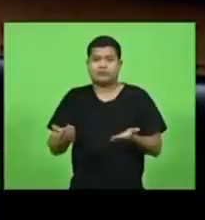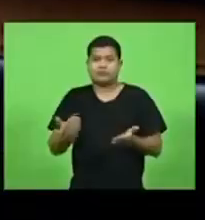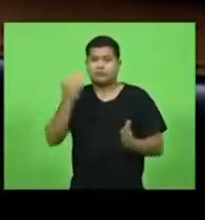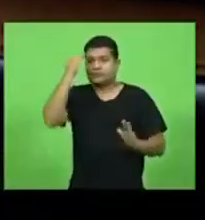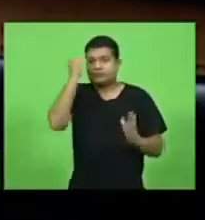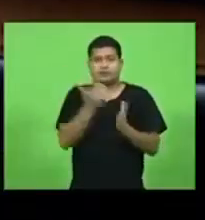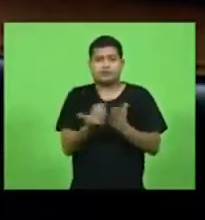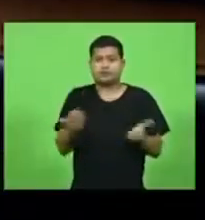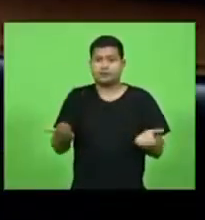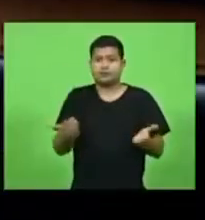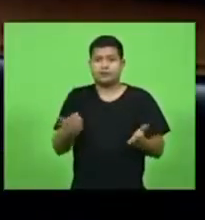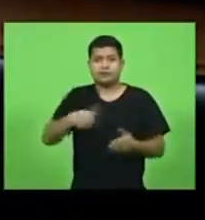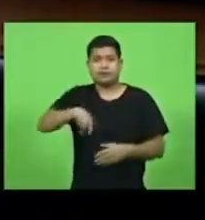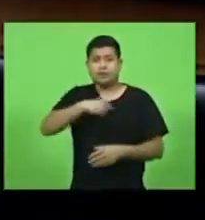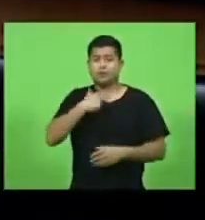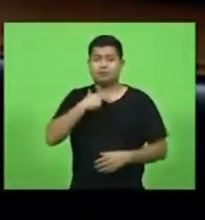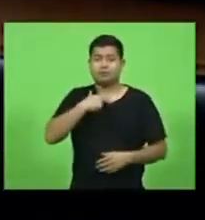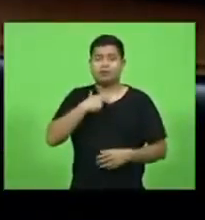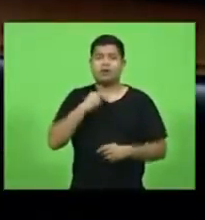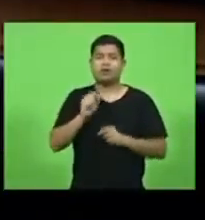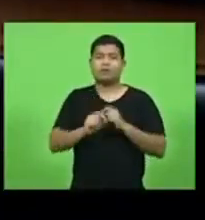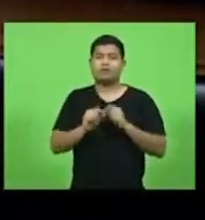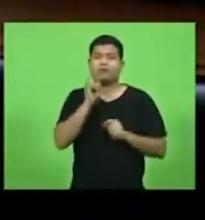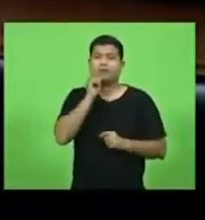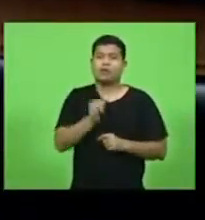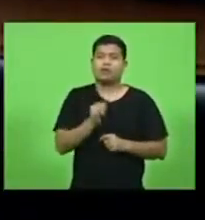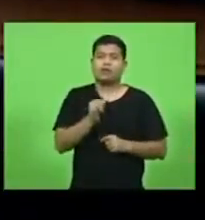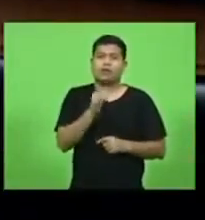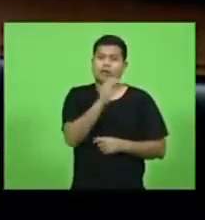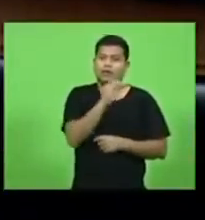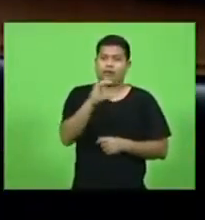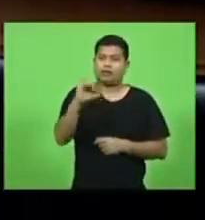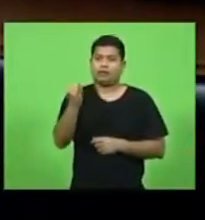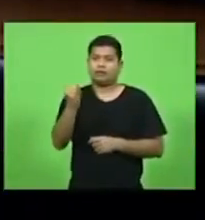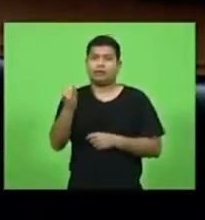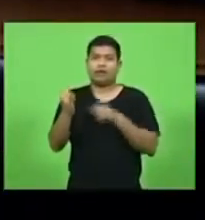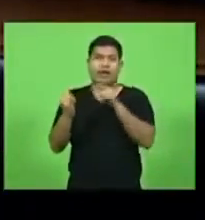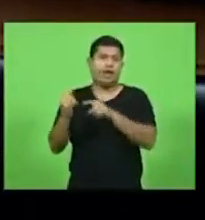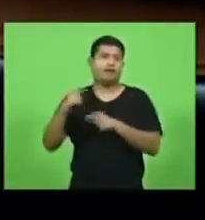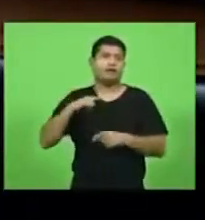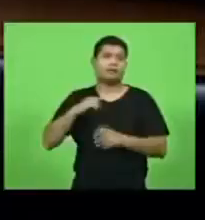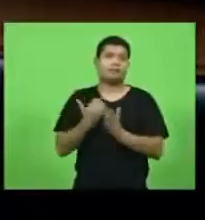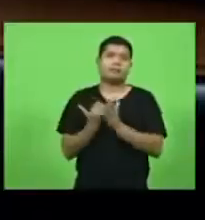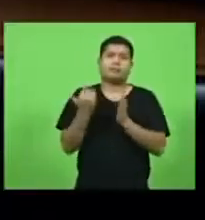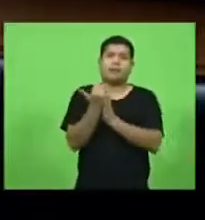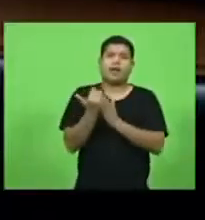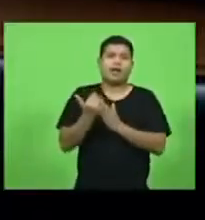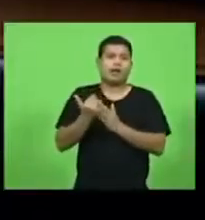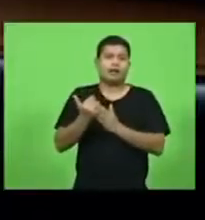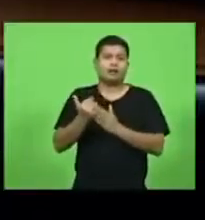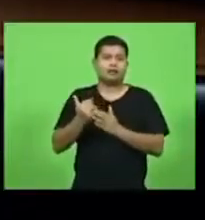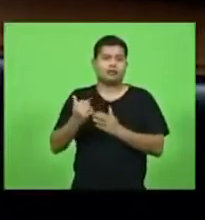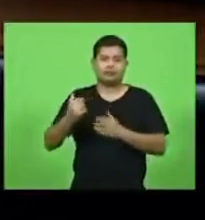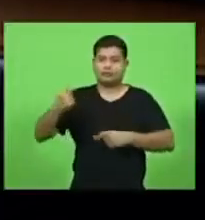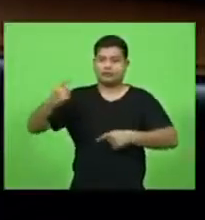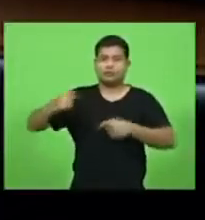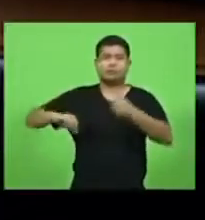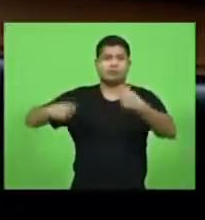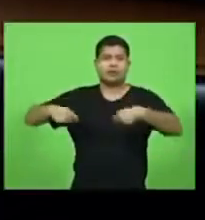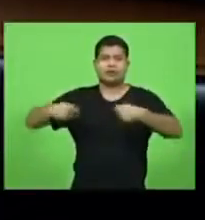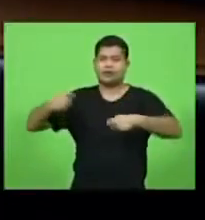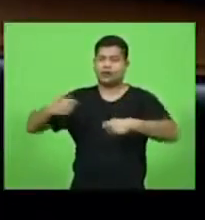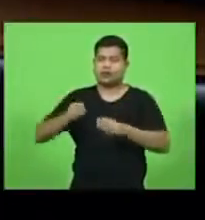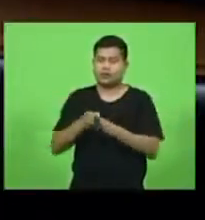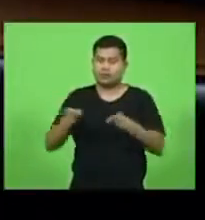E nós não podemos dizer que a CCJ tem mais tempo de análise do que a comissão de mérito, porque